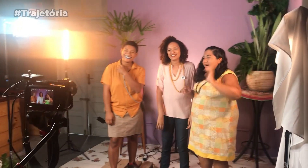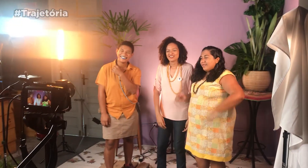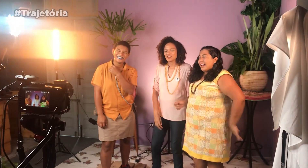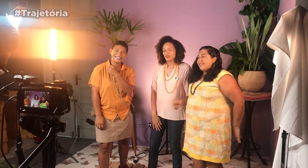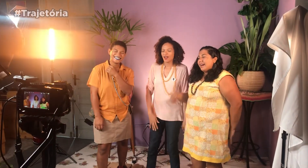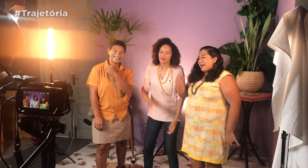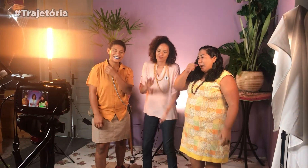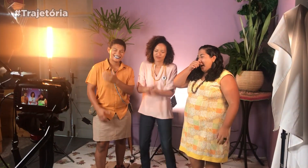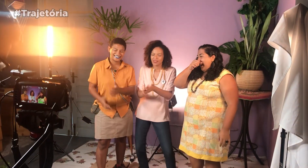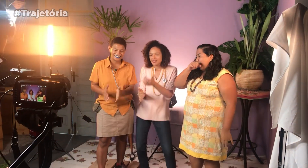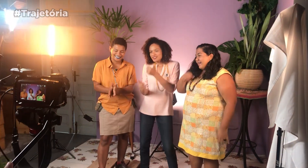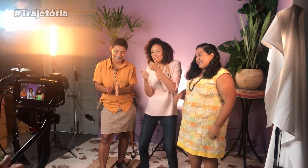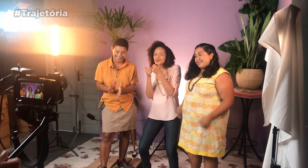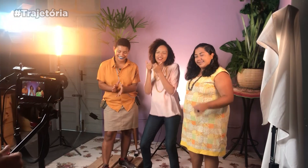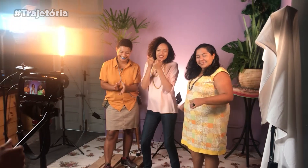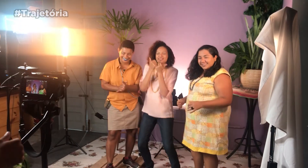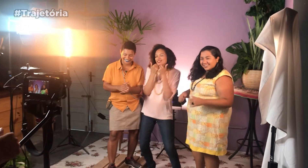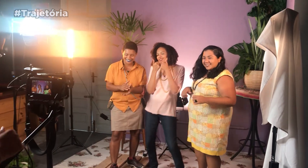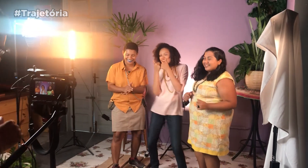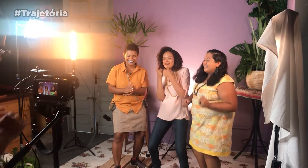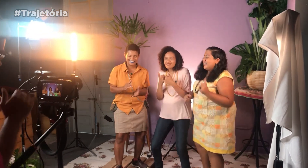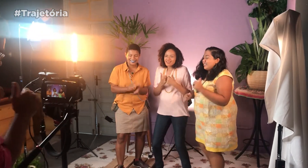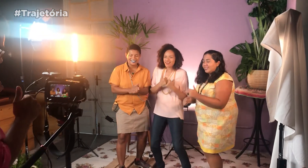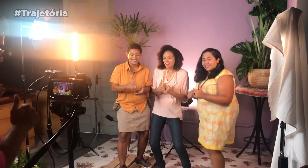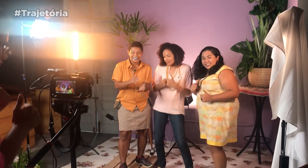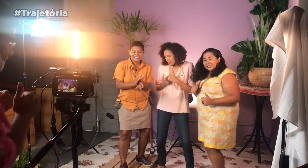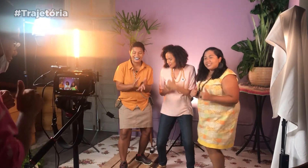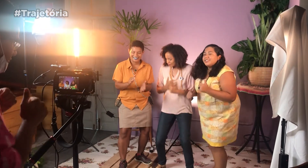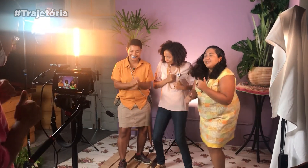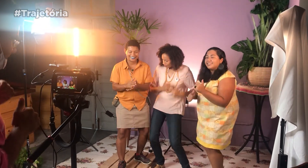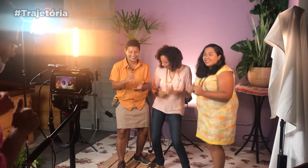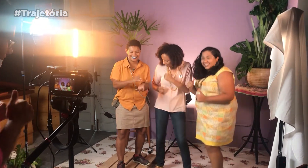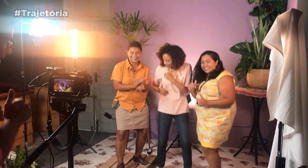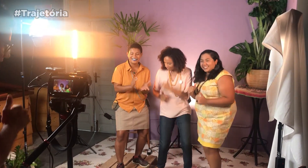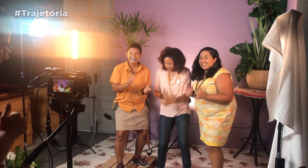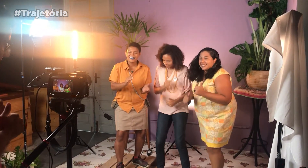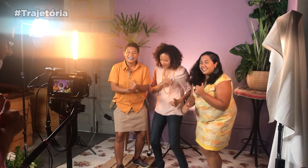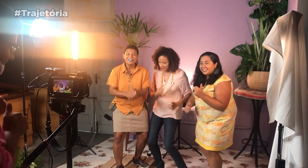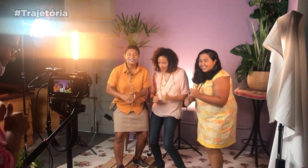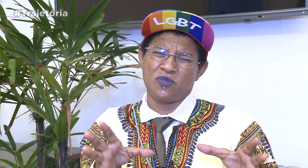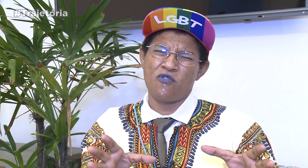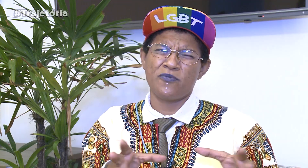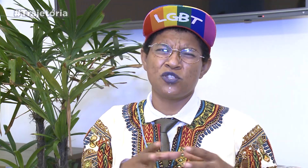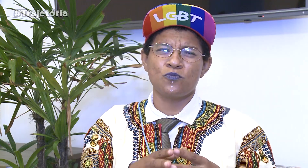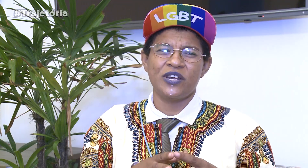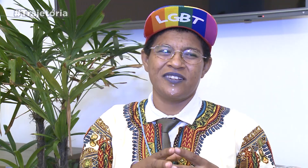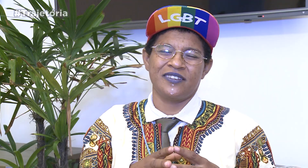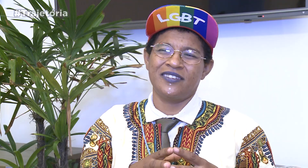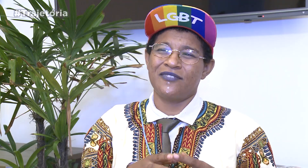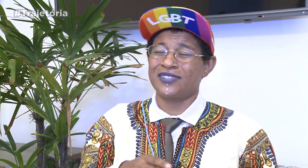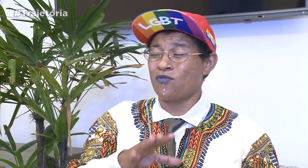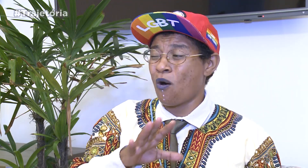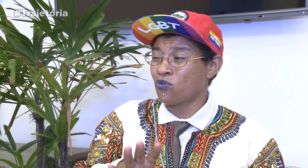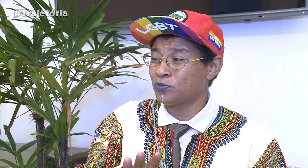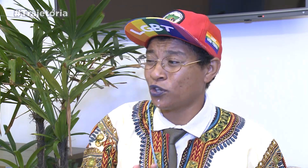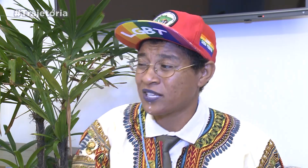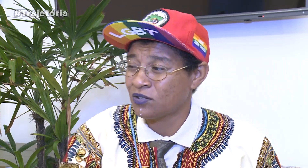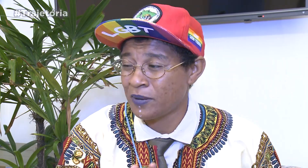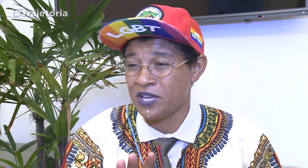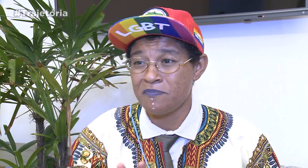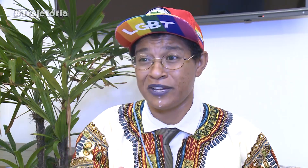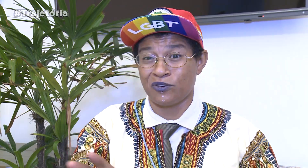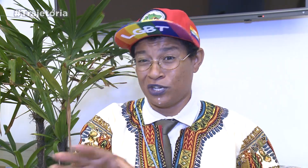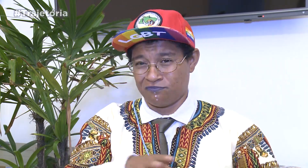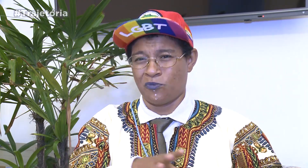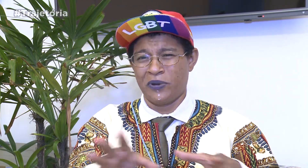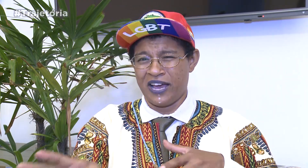a entender a importância do movimento, de unir forças. Eu ficava pensando assim, não, meu irmão, esse movimento de mulheres aí deve ser igual ao grupo de oração da